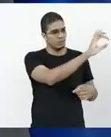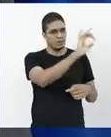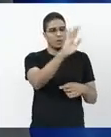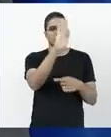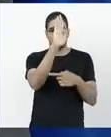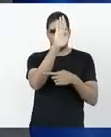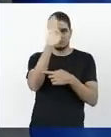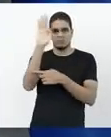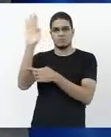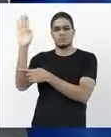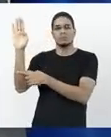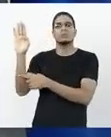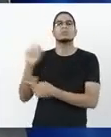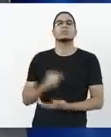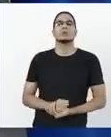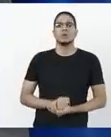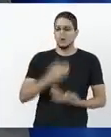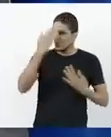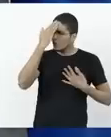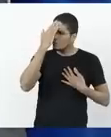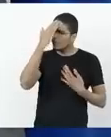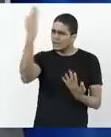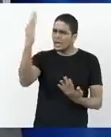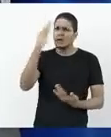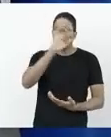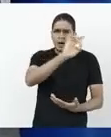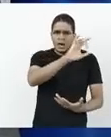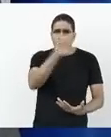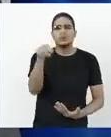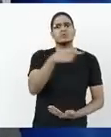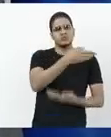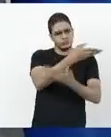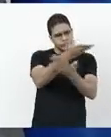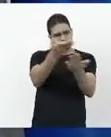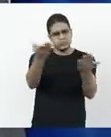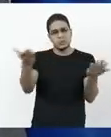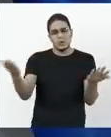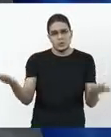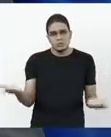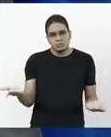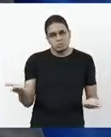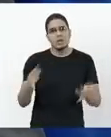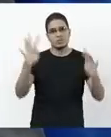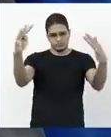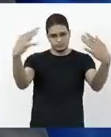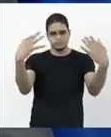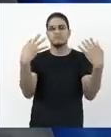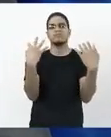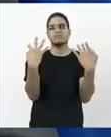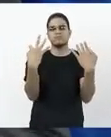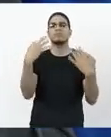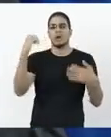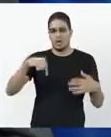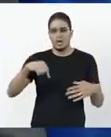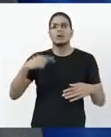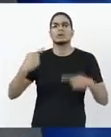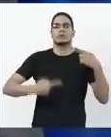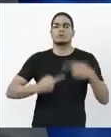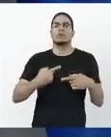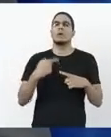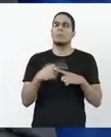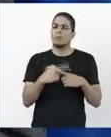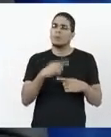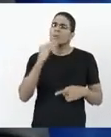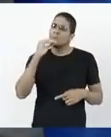muito obrigado a cada cidadão que deu audiência a esse debate pela oportunidade de apresentar nossas